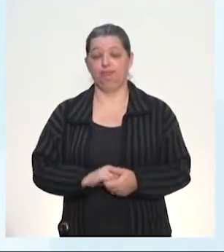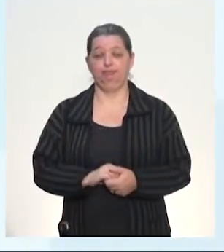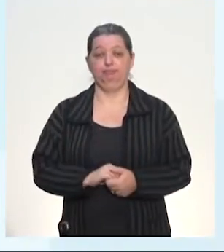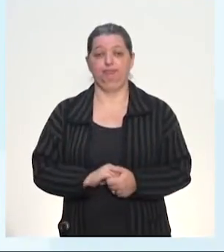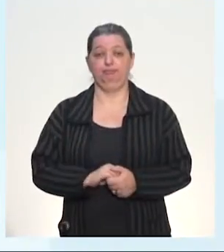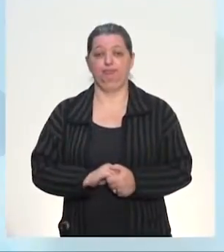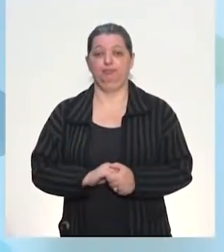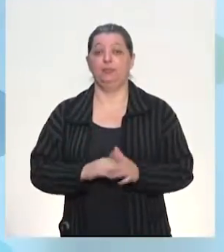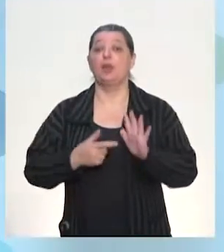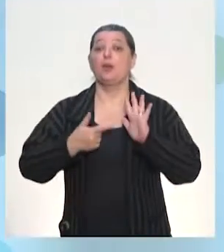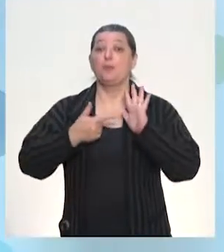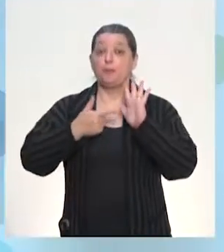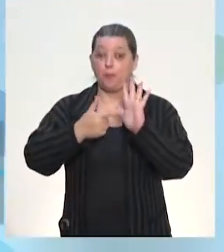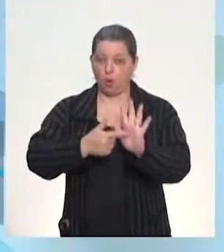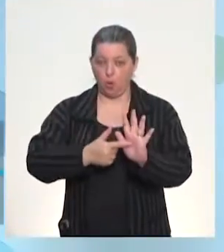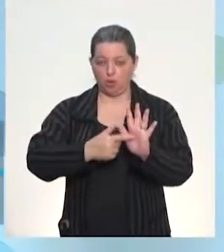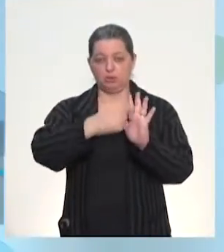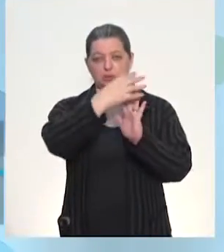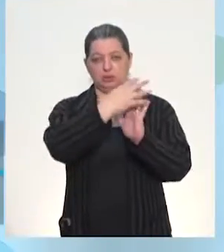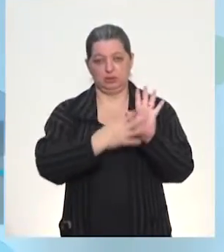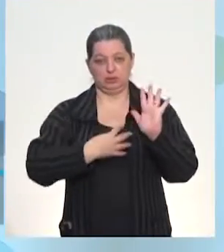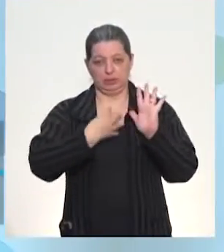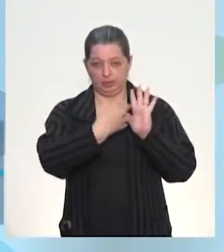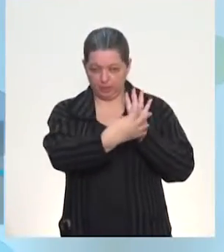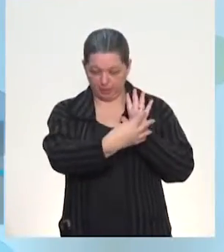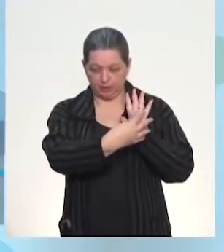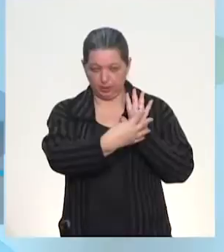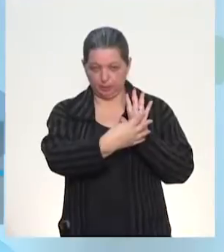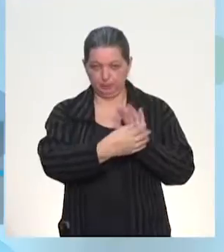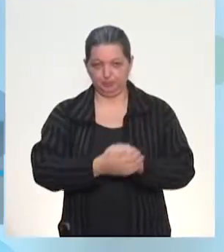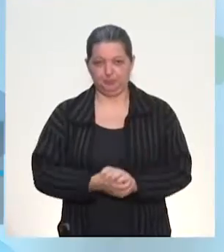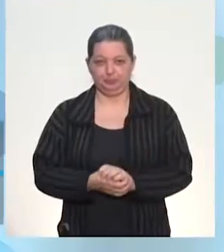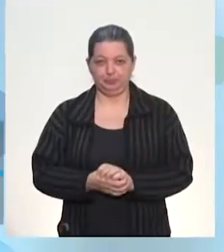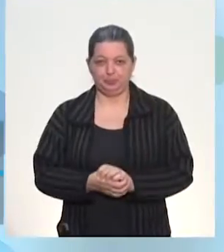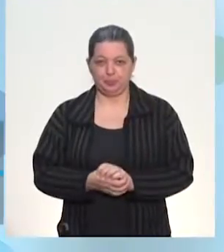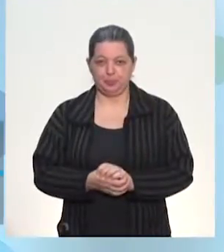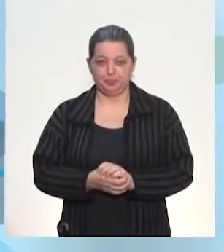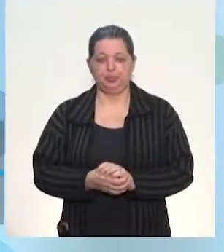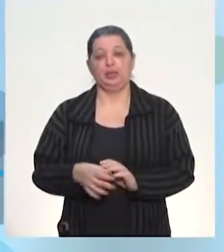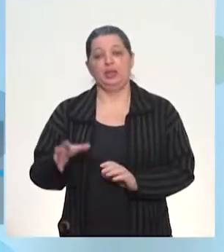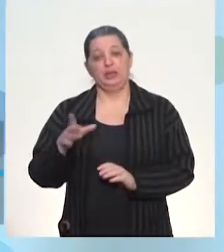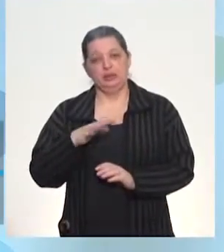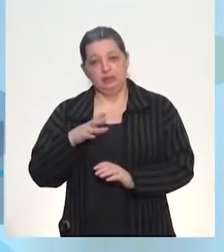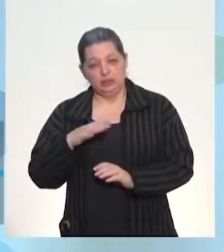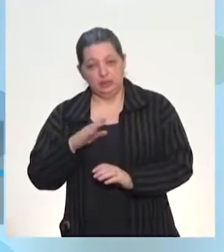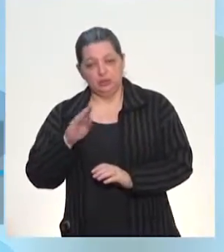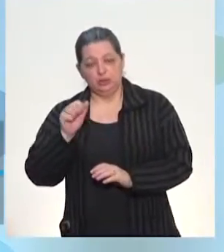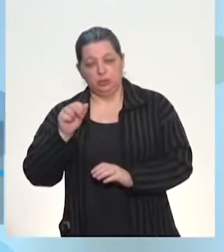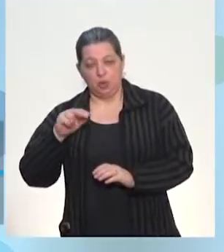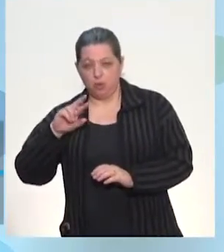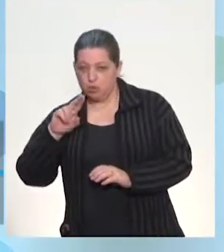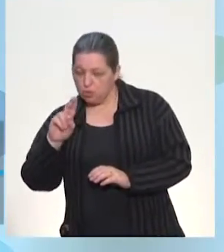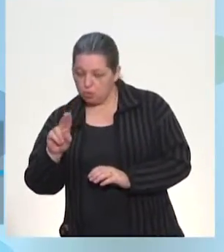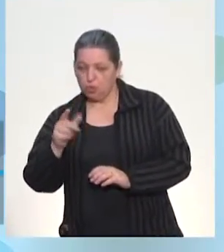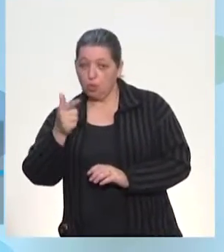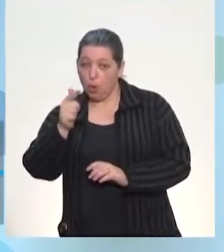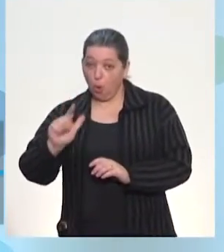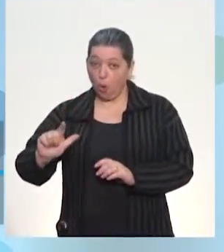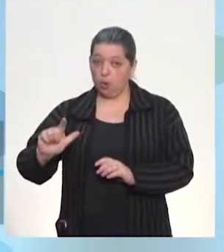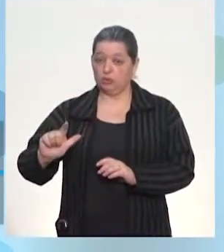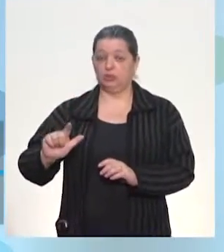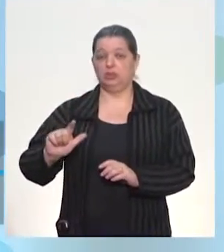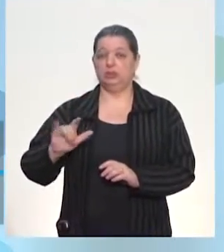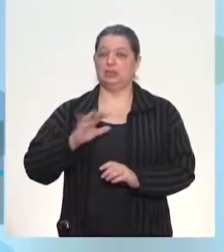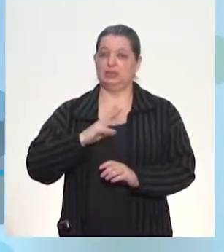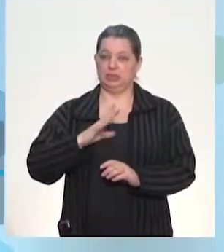primeiro nos mostra essa tabela, né? Sobre a cidade de Bauru em relação a outras cidades, ok? Essa